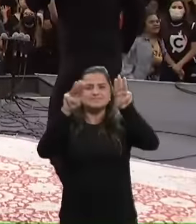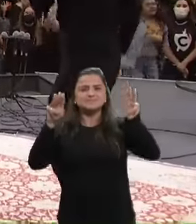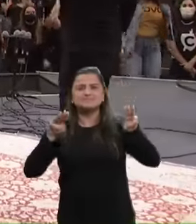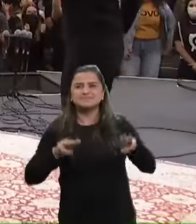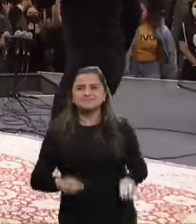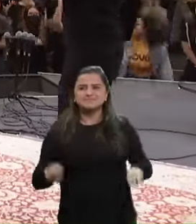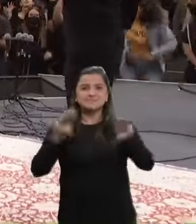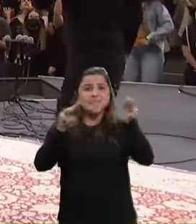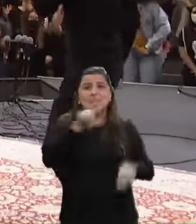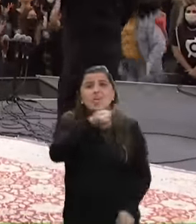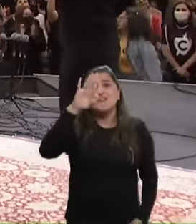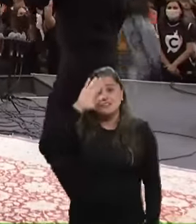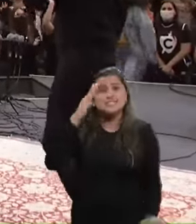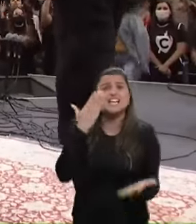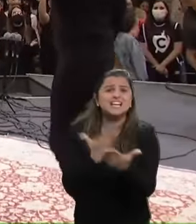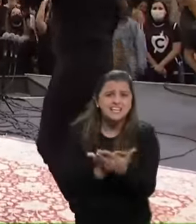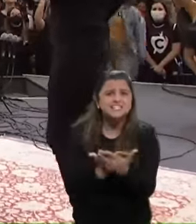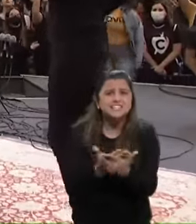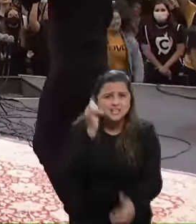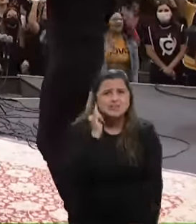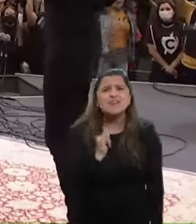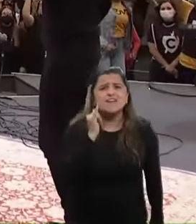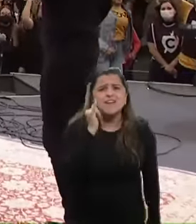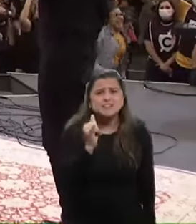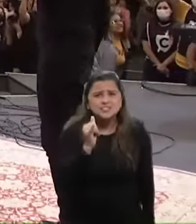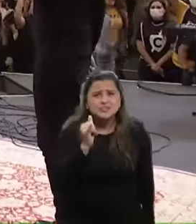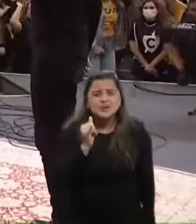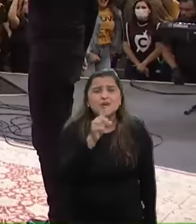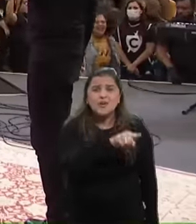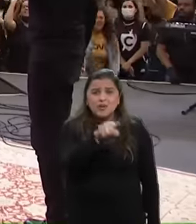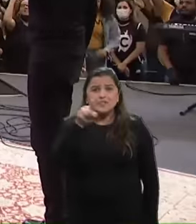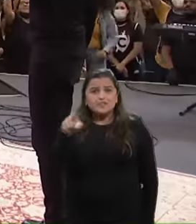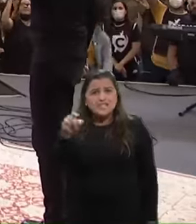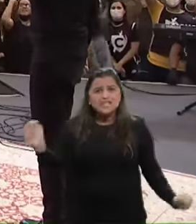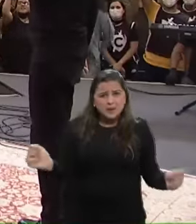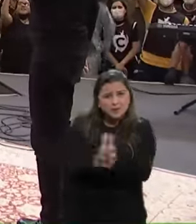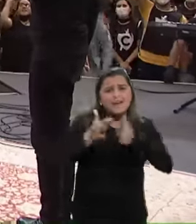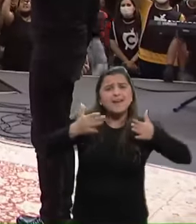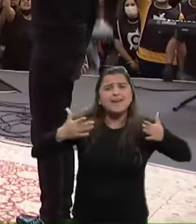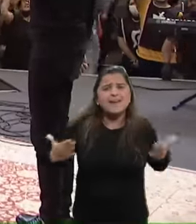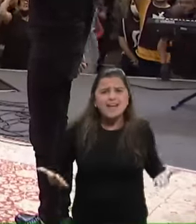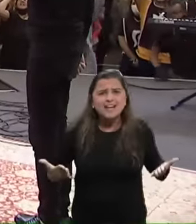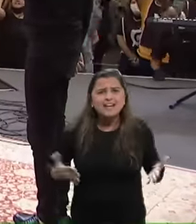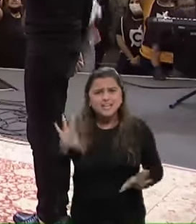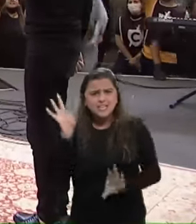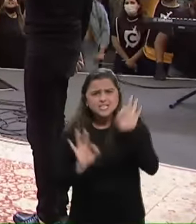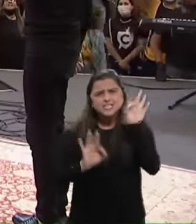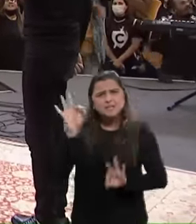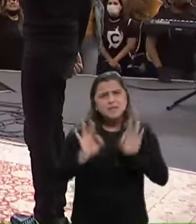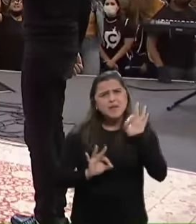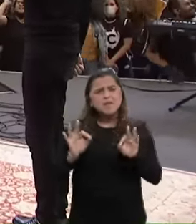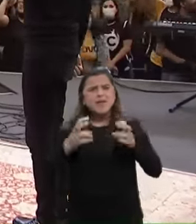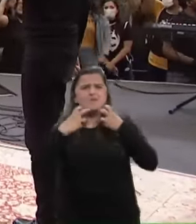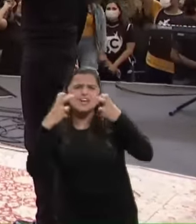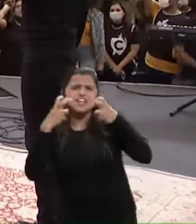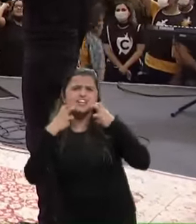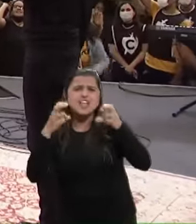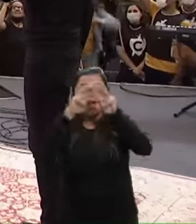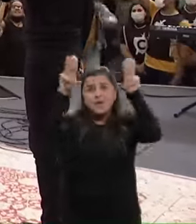Quem acredita no acto profético, quem acredita que vai viver o sobrenatural, se prepara para gritar maná